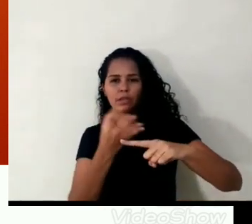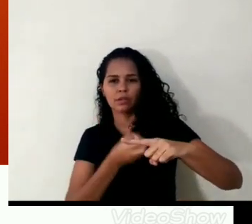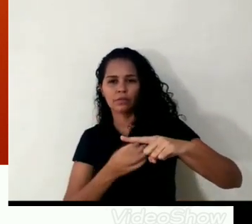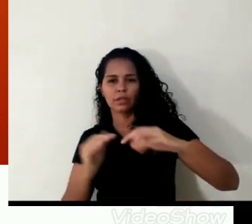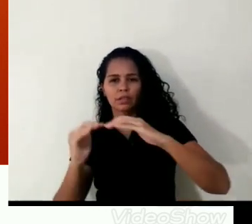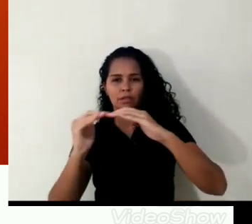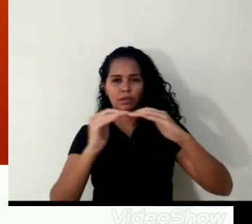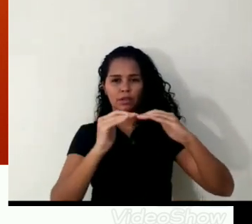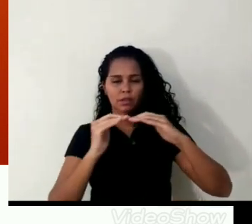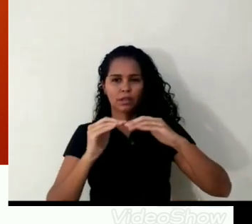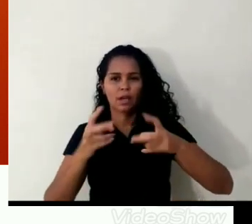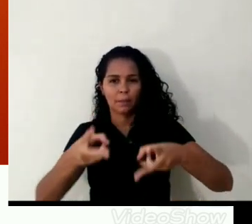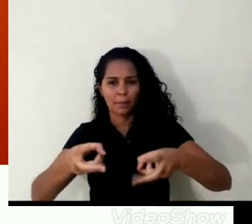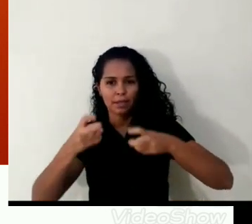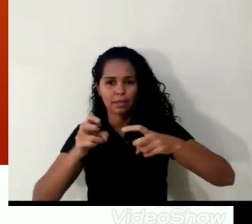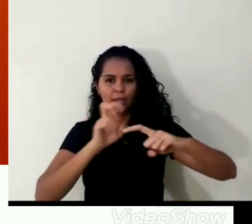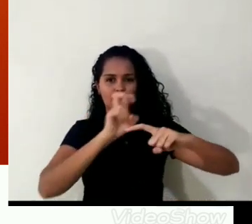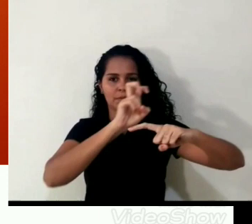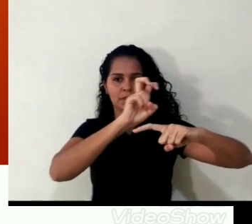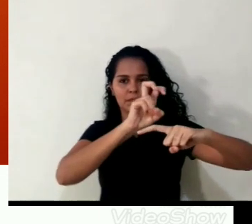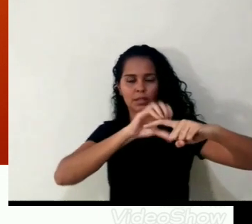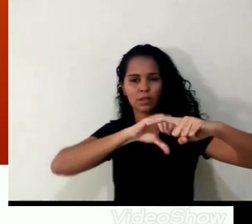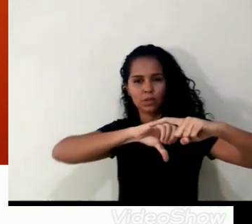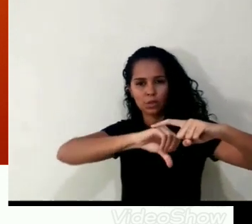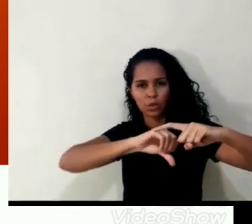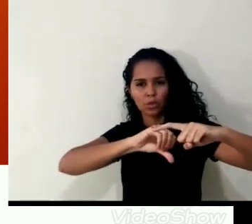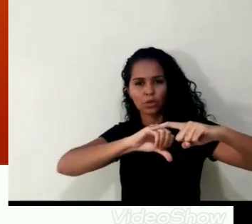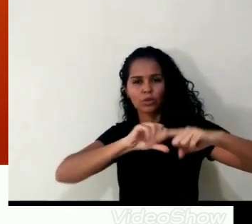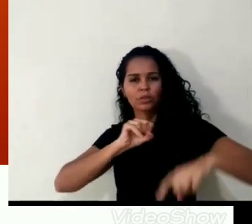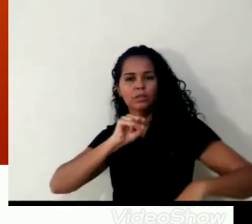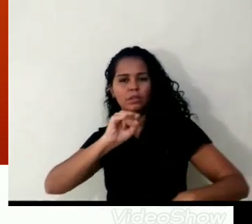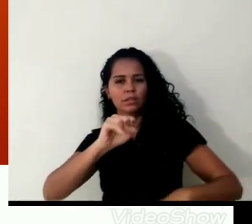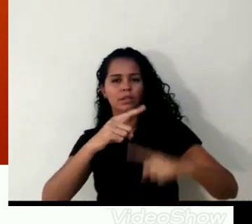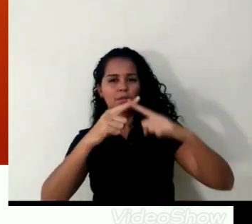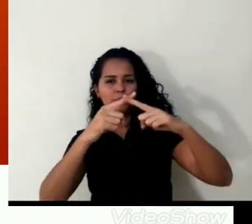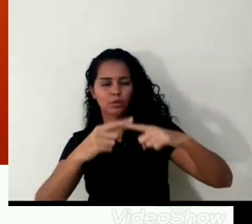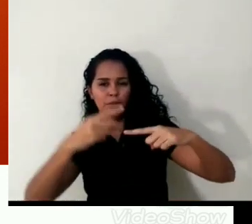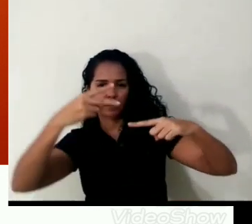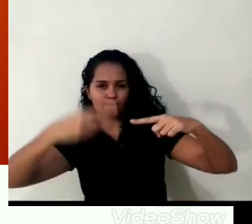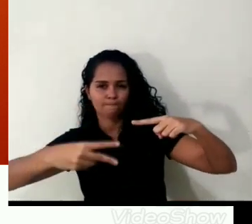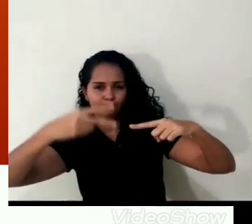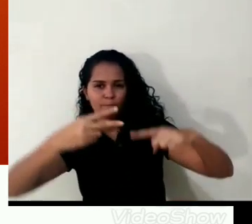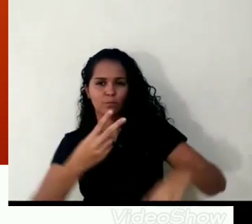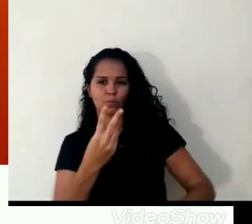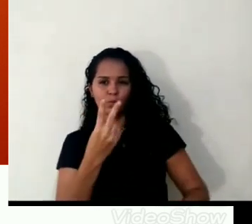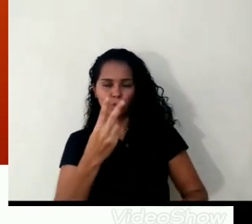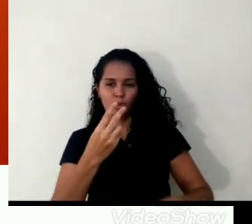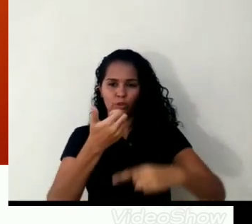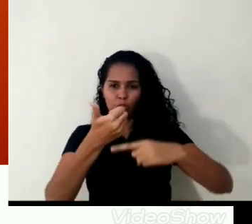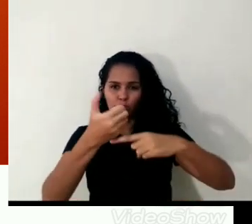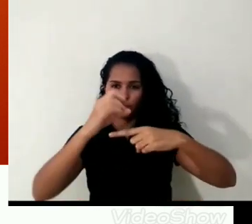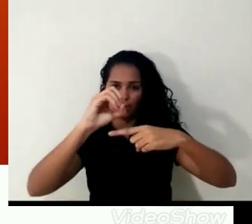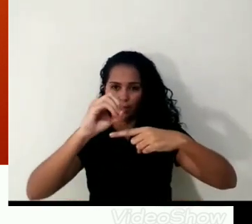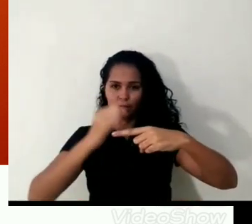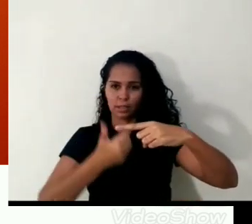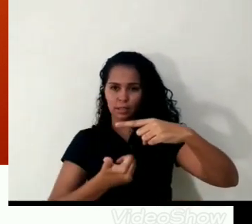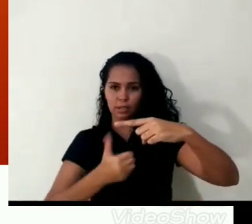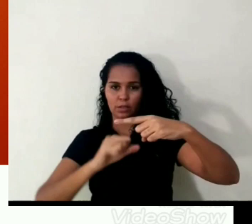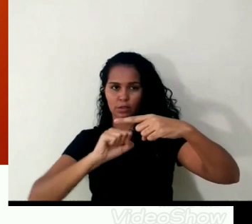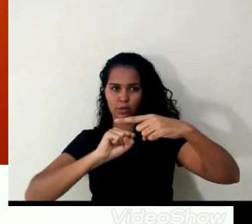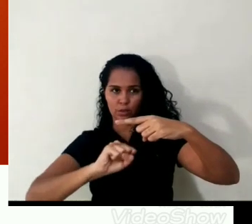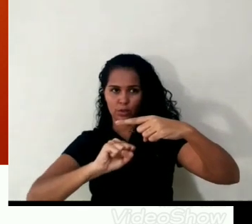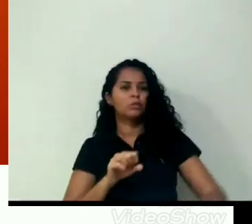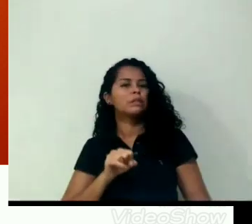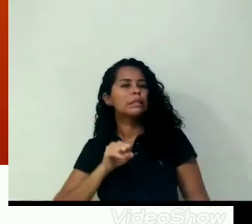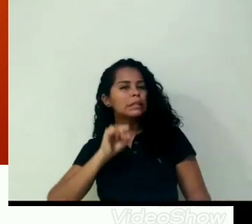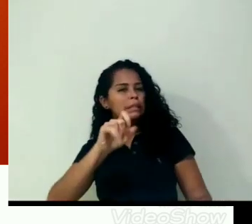numerador e o denominador por 2, se transforma em 10 18avos. E se você fizer isso vezes 3, vira 15 sobre